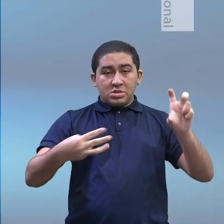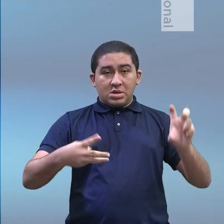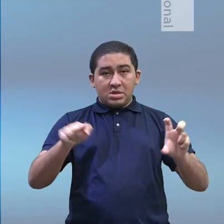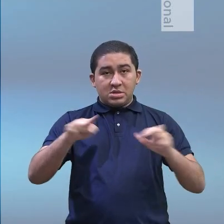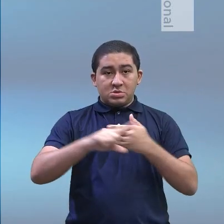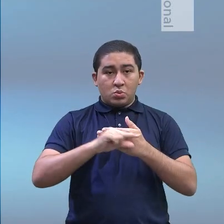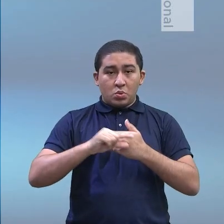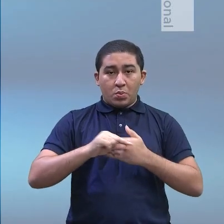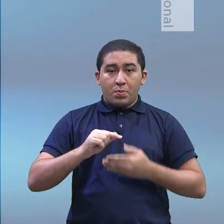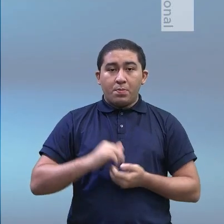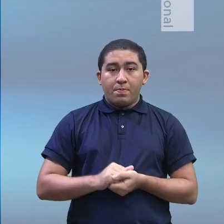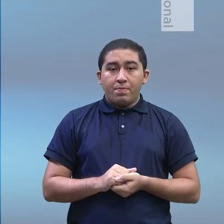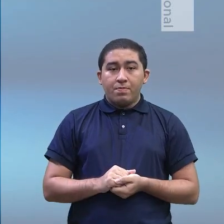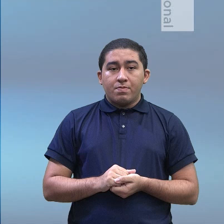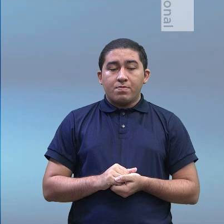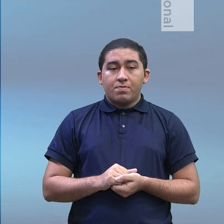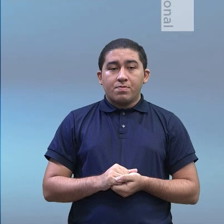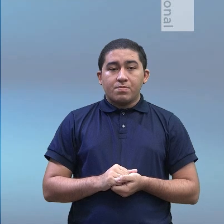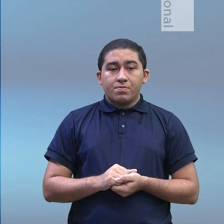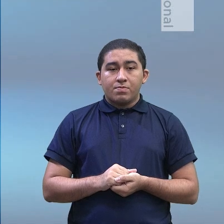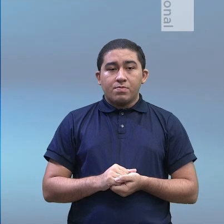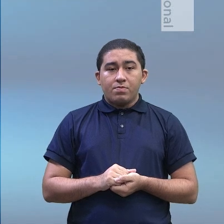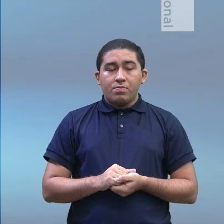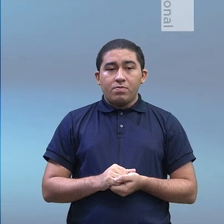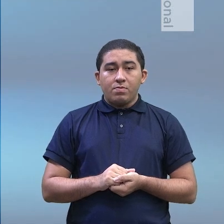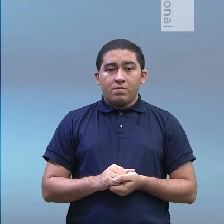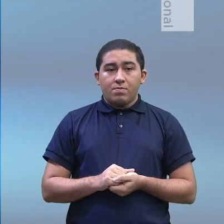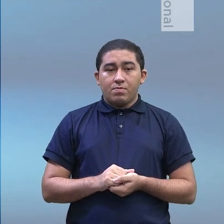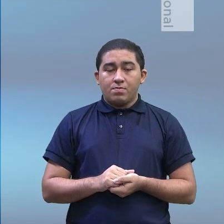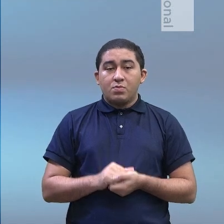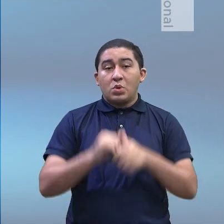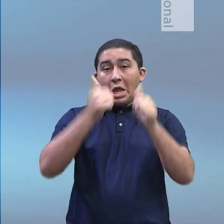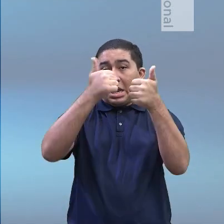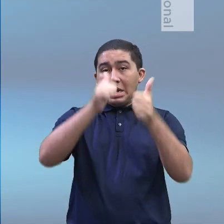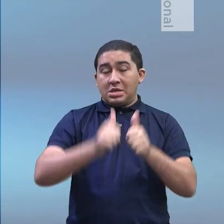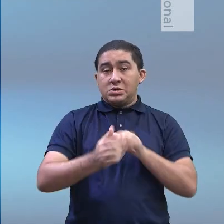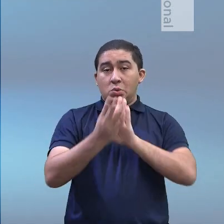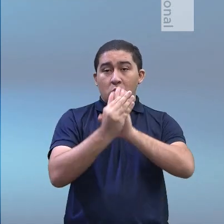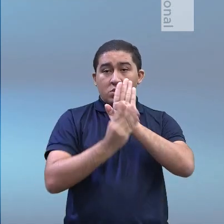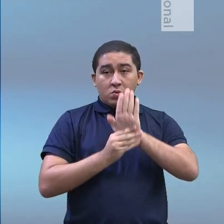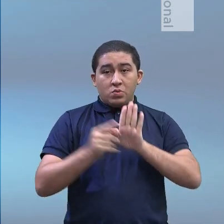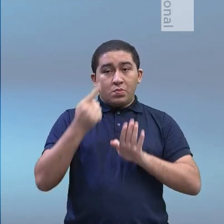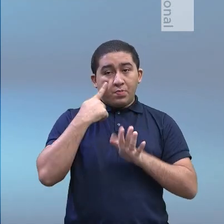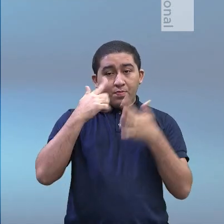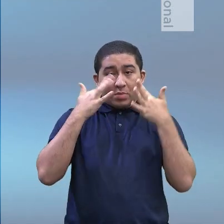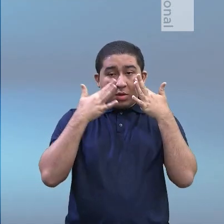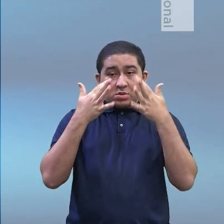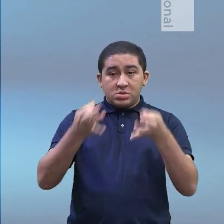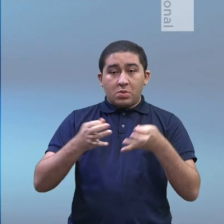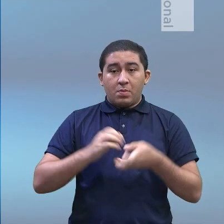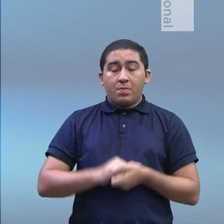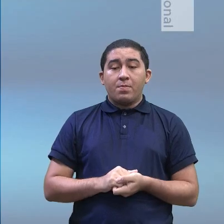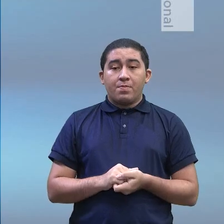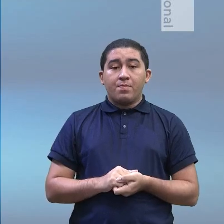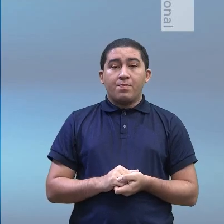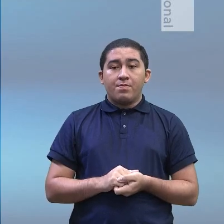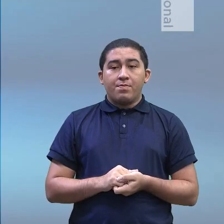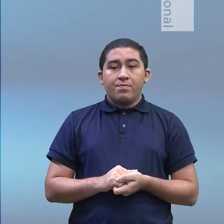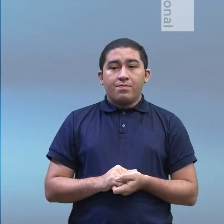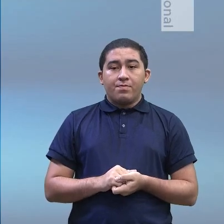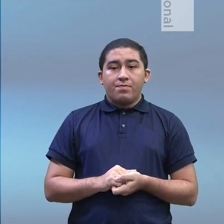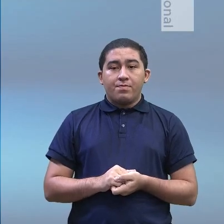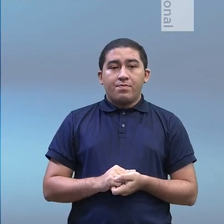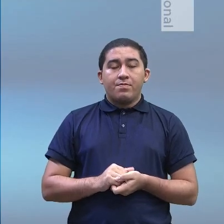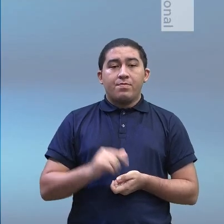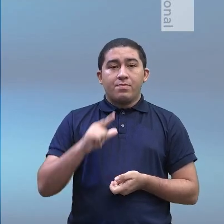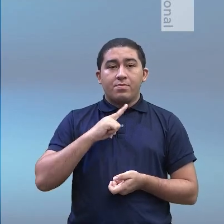Quintana. A análise do conteúdo do poema nós vamos observar, e nós temos a estrofe 1, né, que é a cena